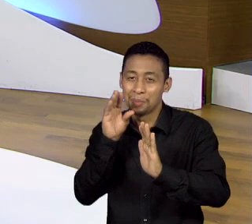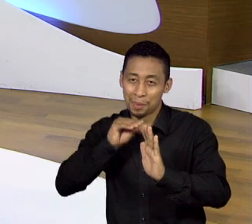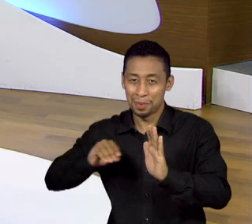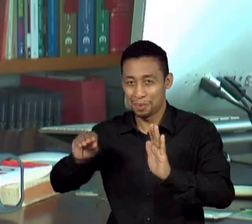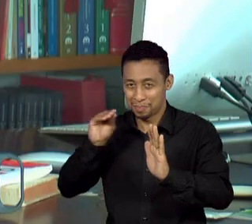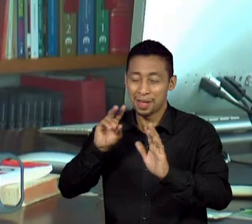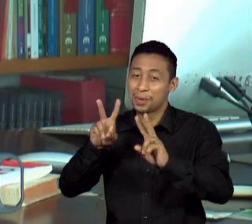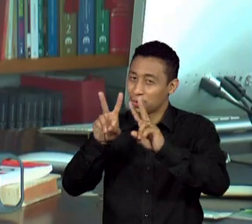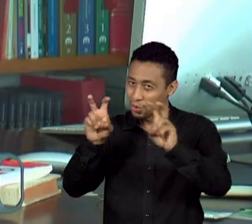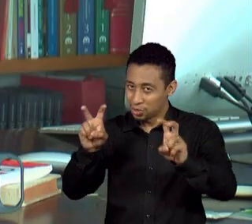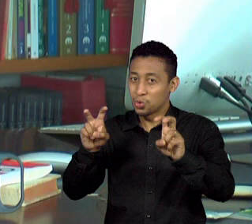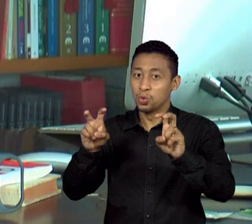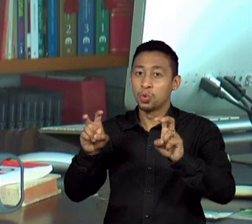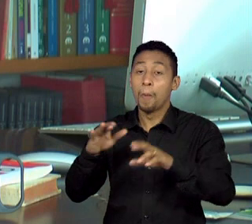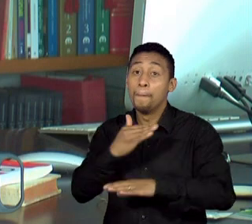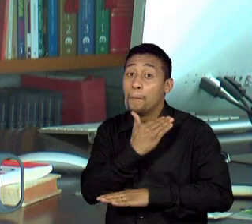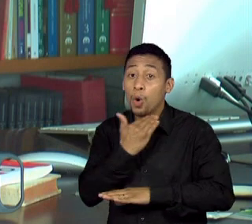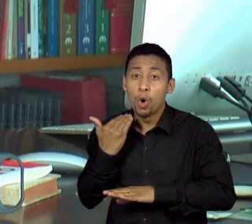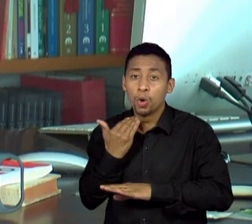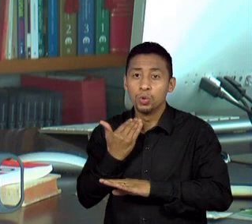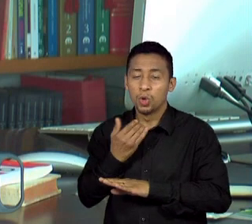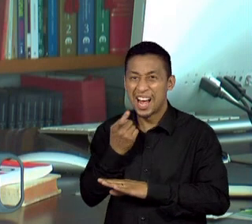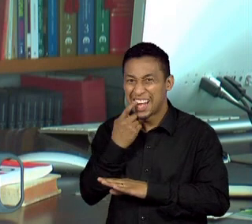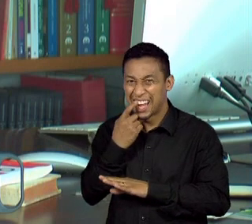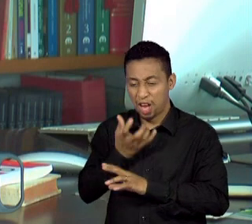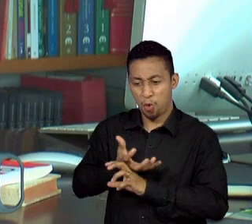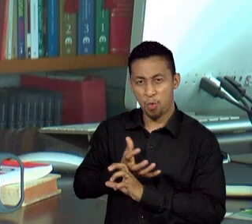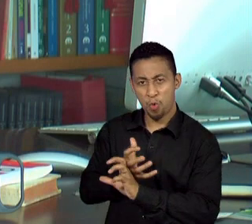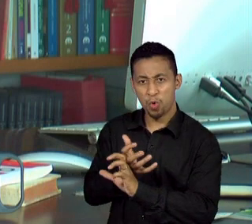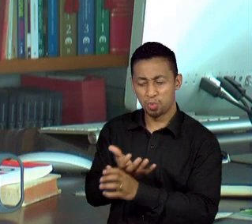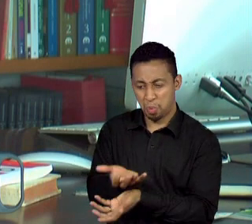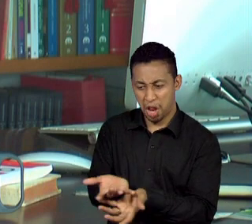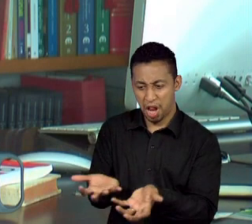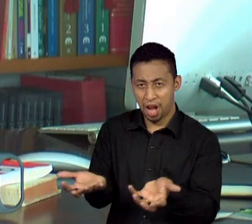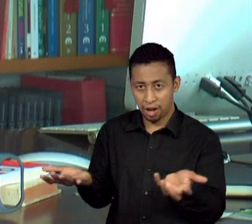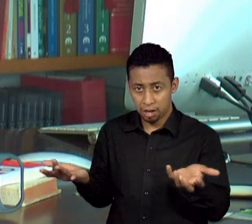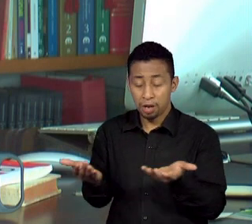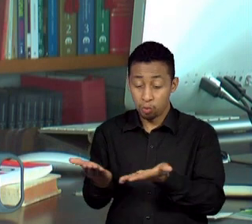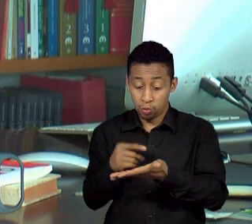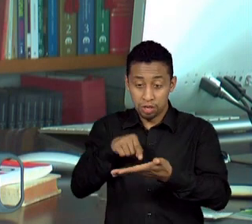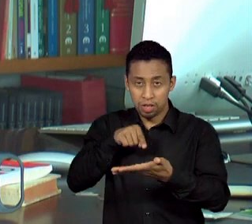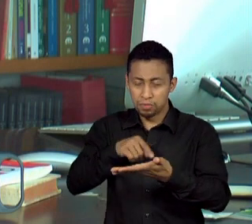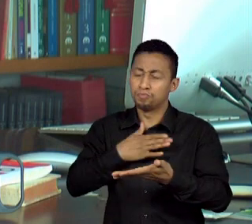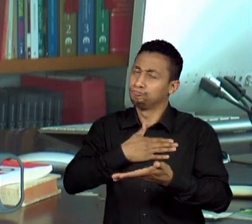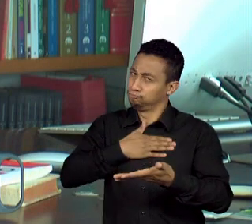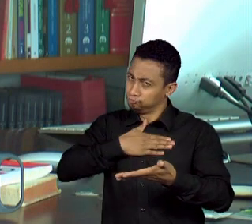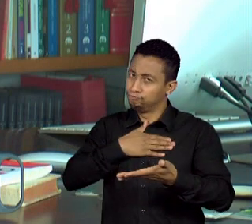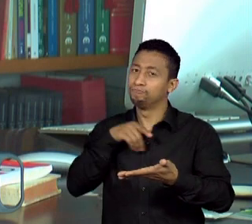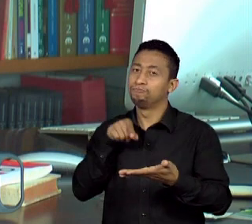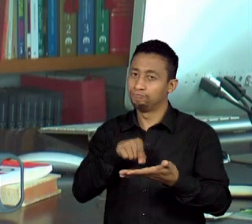mortos, é maravilhosa, estou lendo agora o Correntes dela. Tem alguns